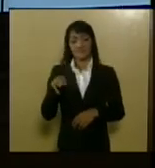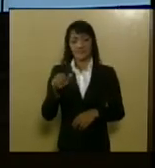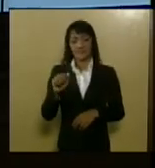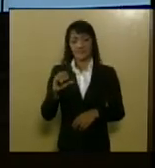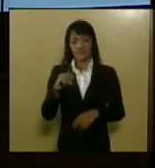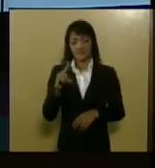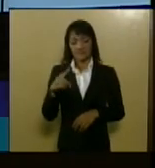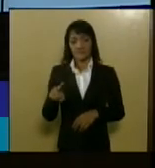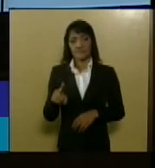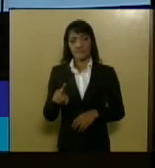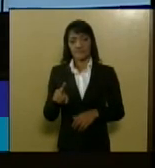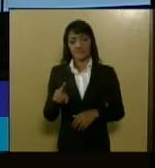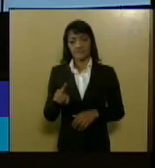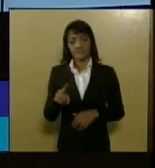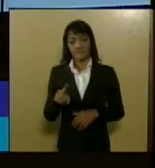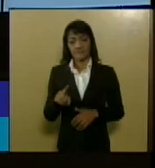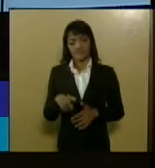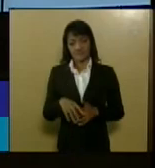e